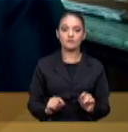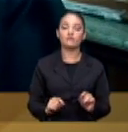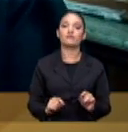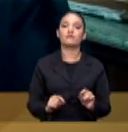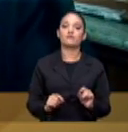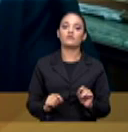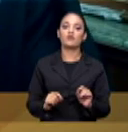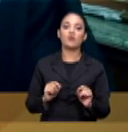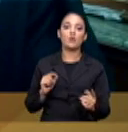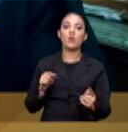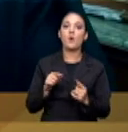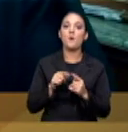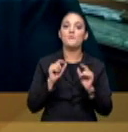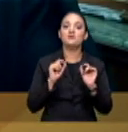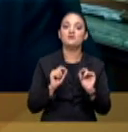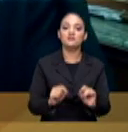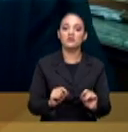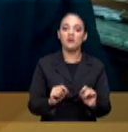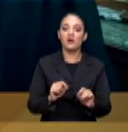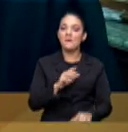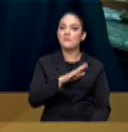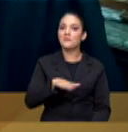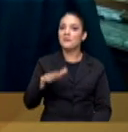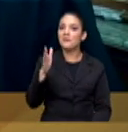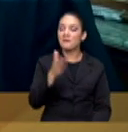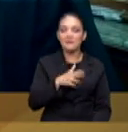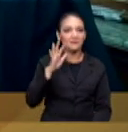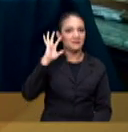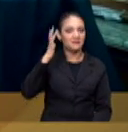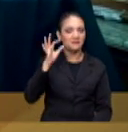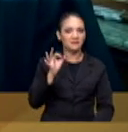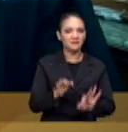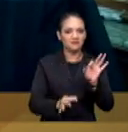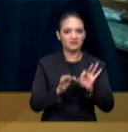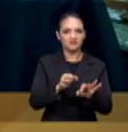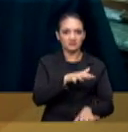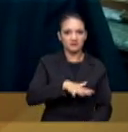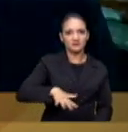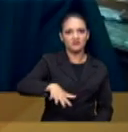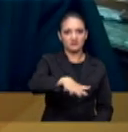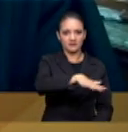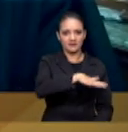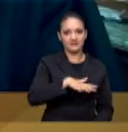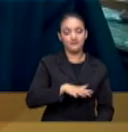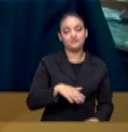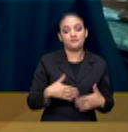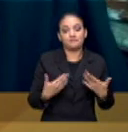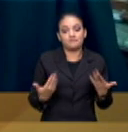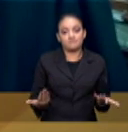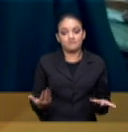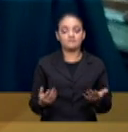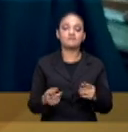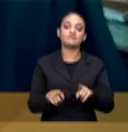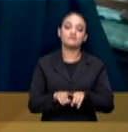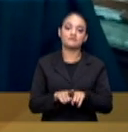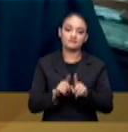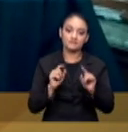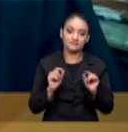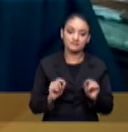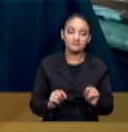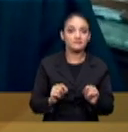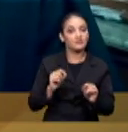desconstituir decisão da Justiça Comum. E, obviamente, o merecimento